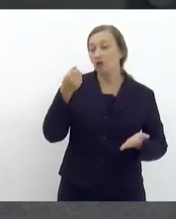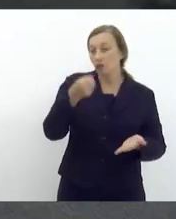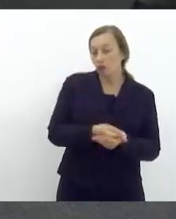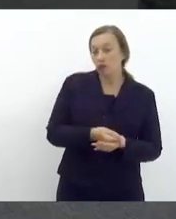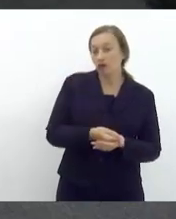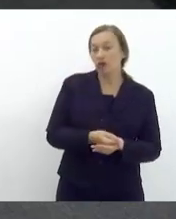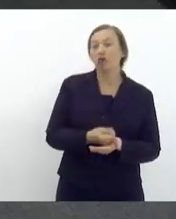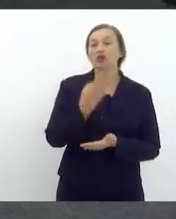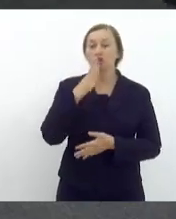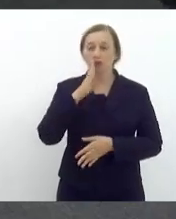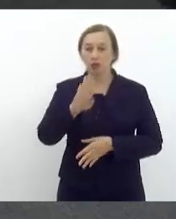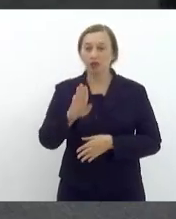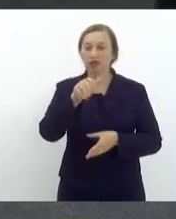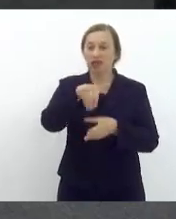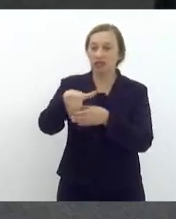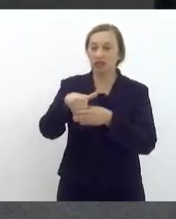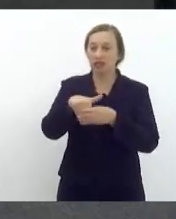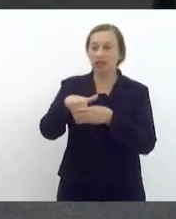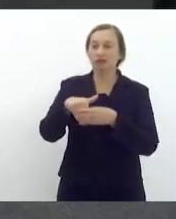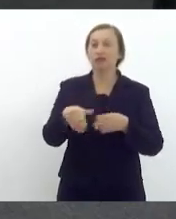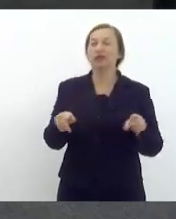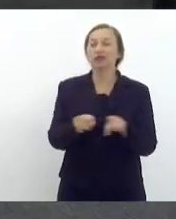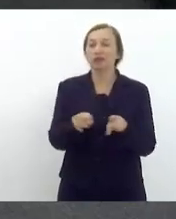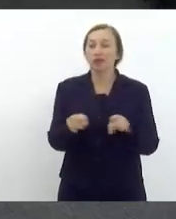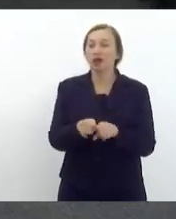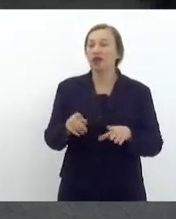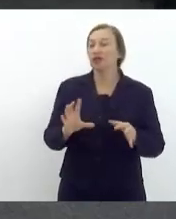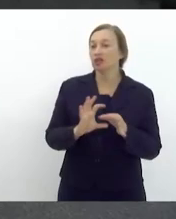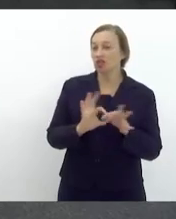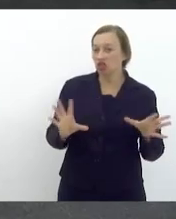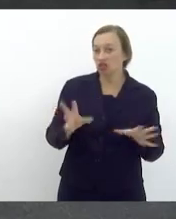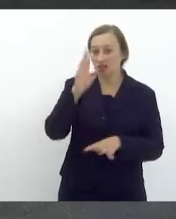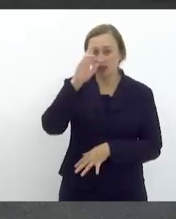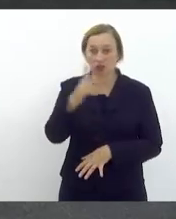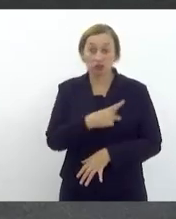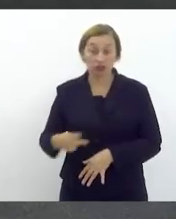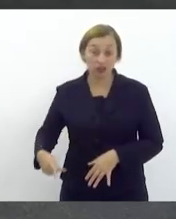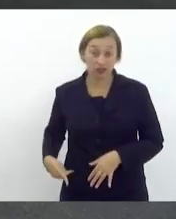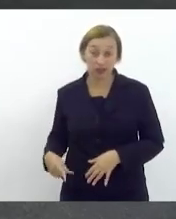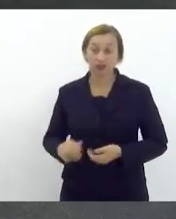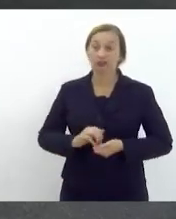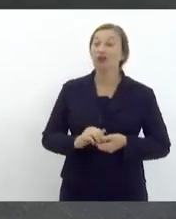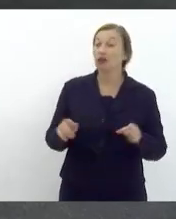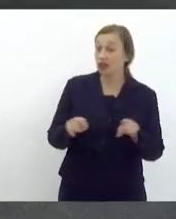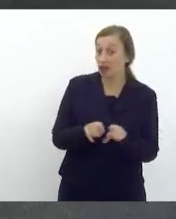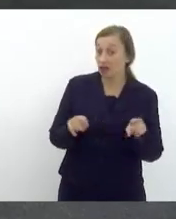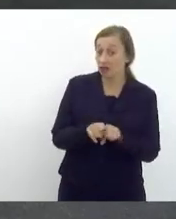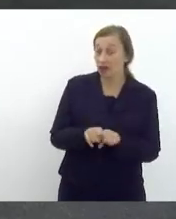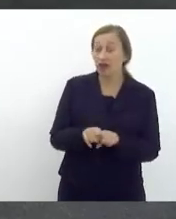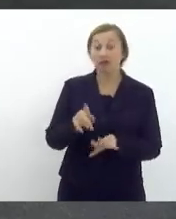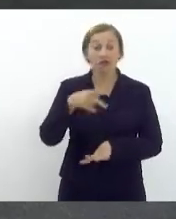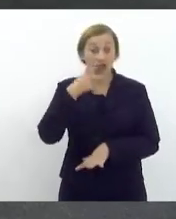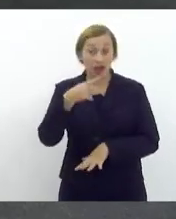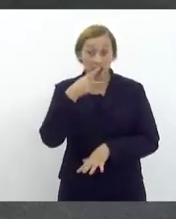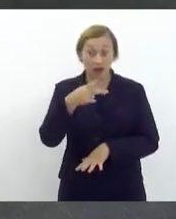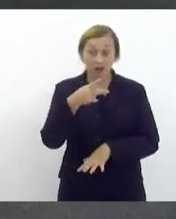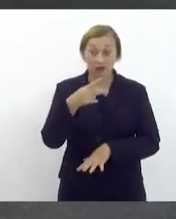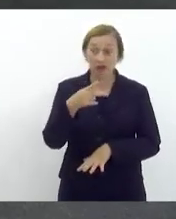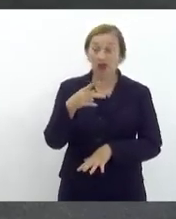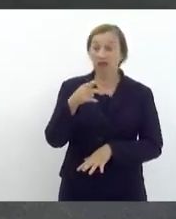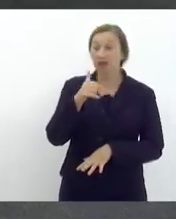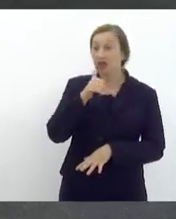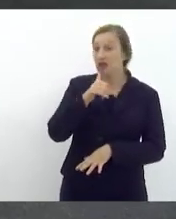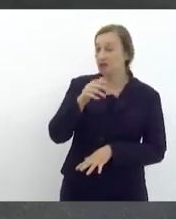de campanha E aí senhor presidente eu não poderia deixar de fazer também uma ressalva as